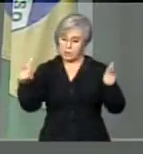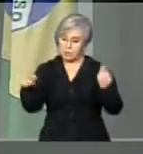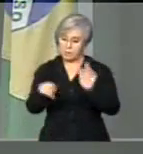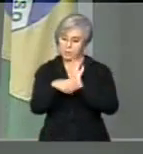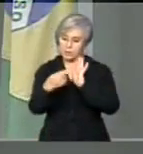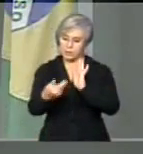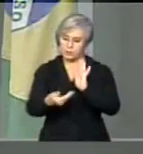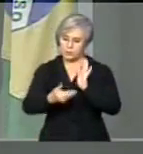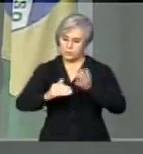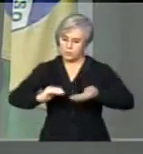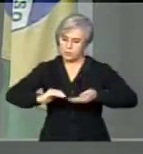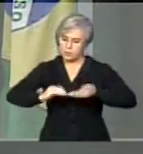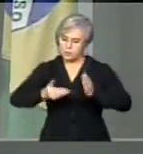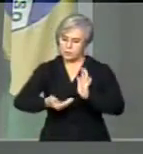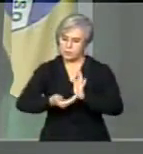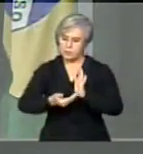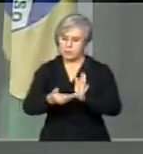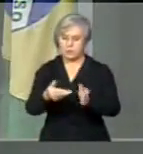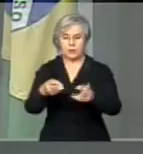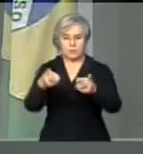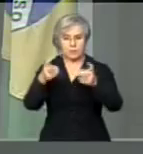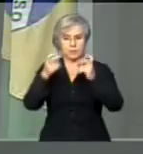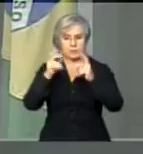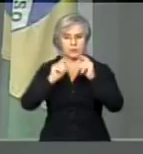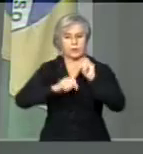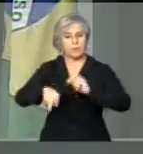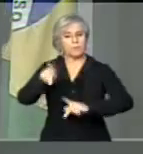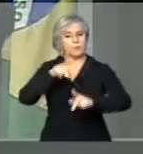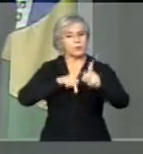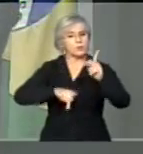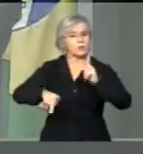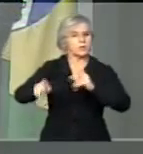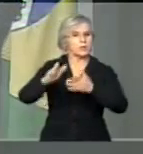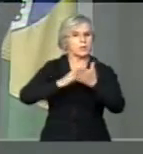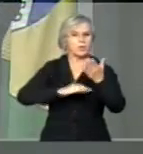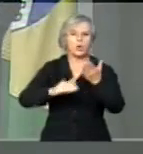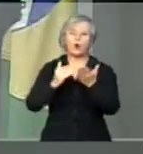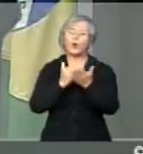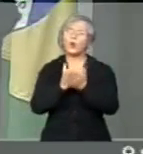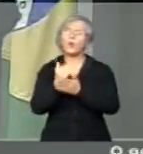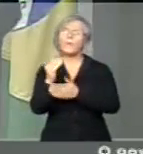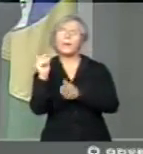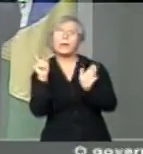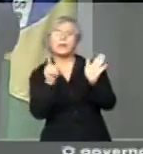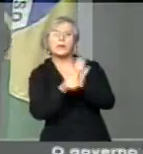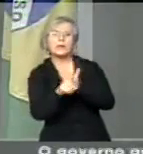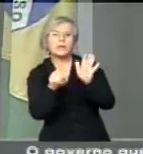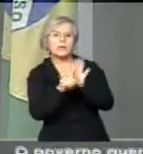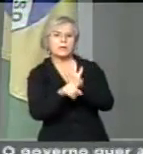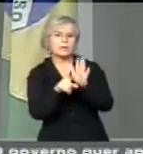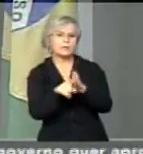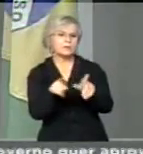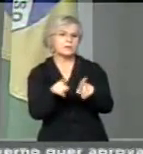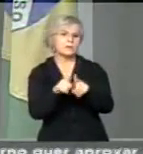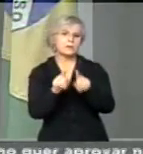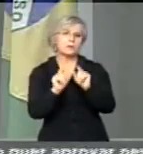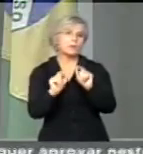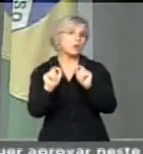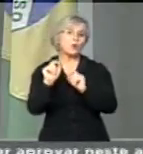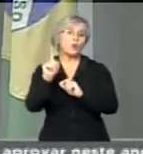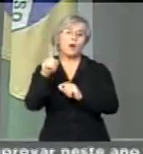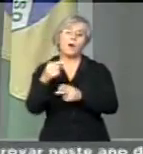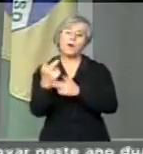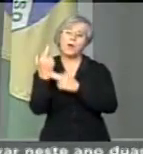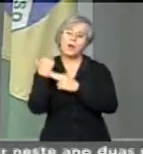a percepção que essa população começa a perguntar também qual é o papel do